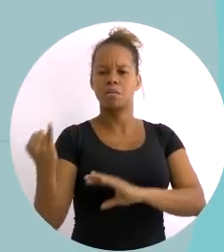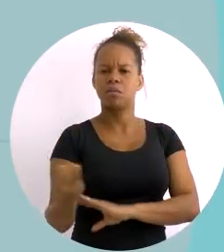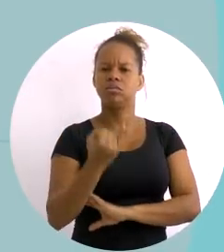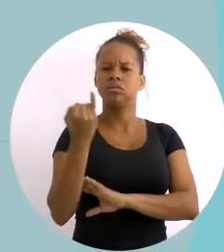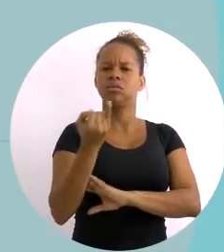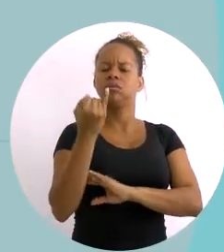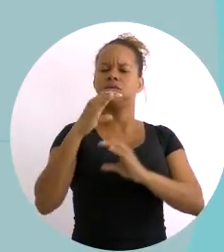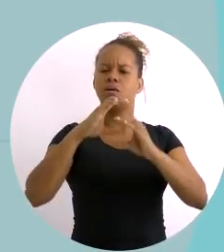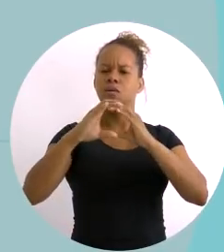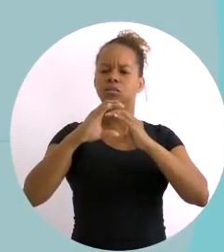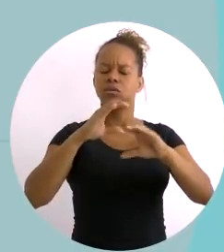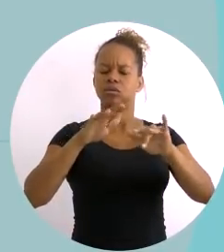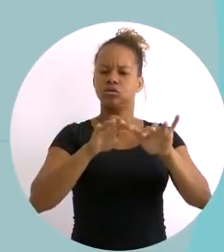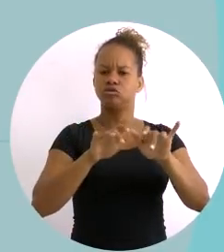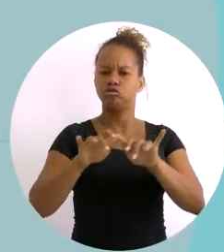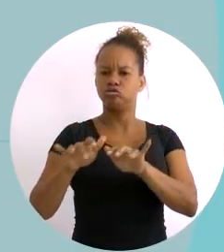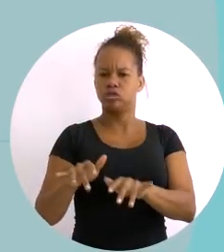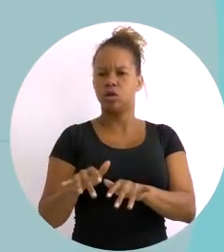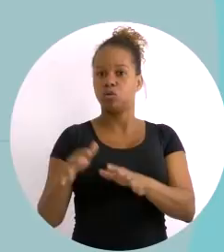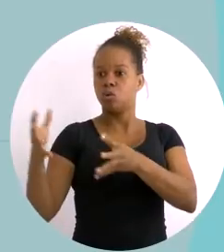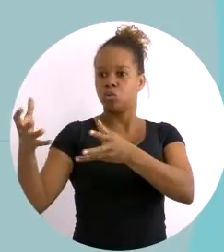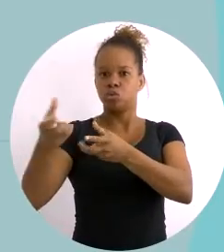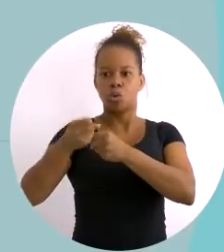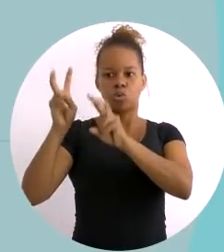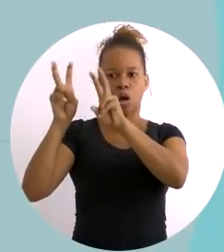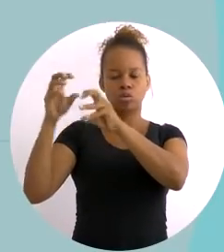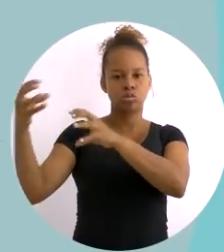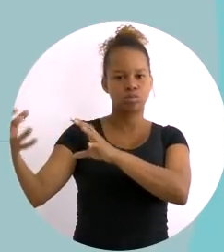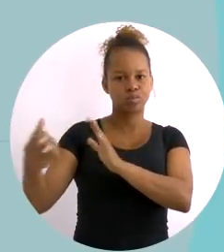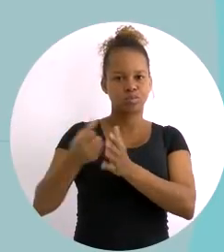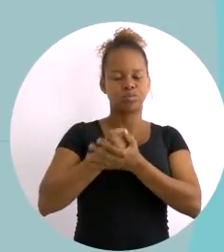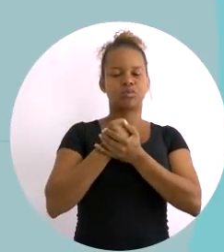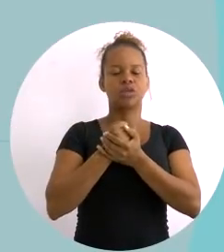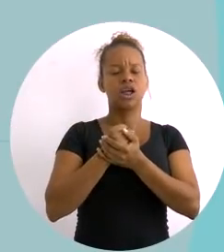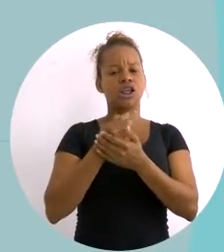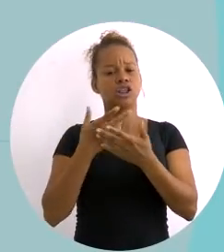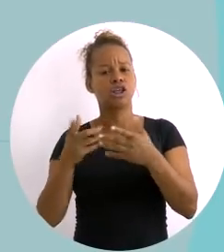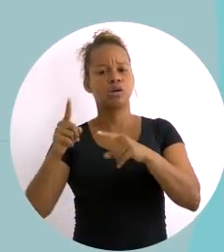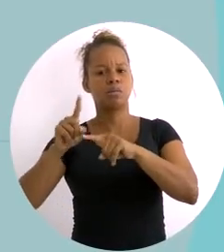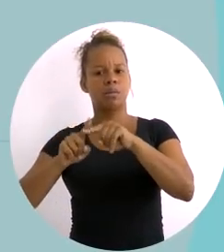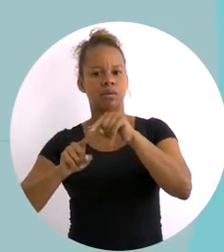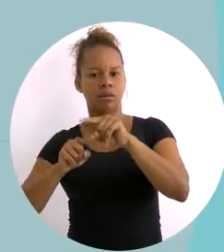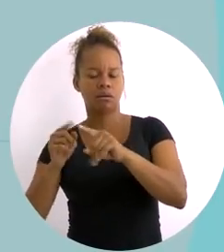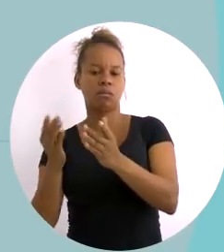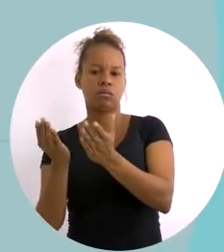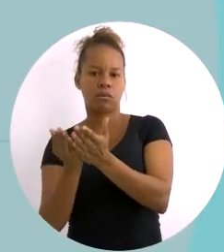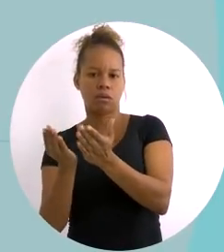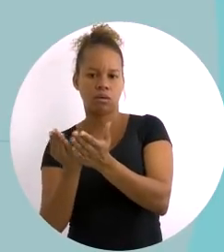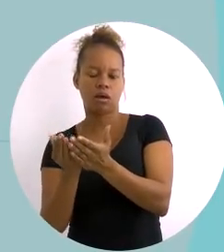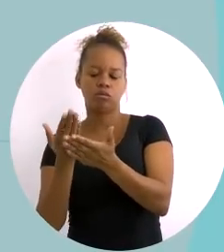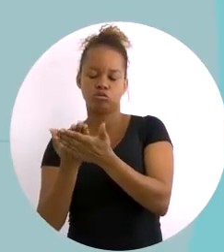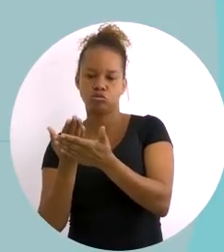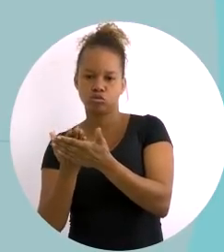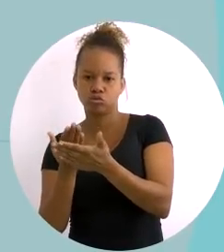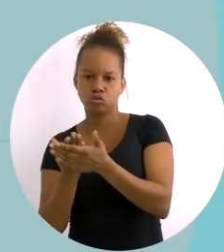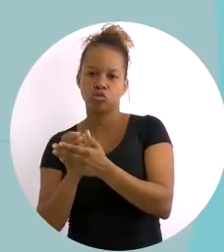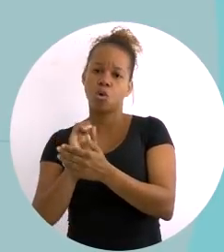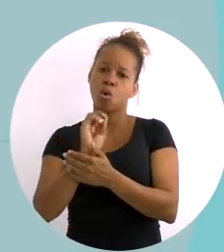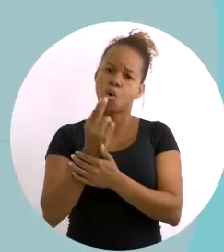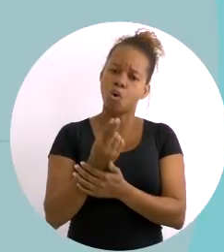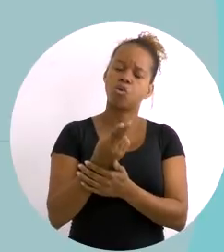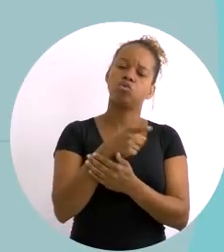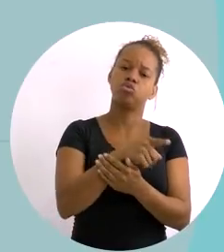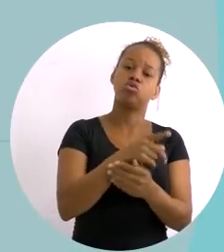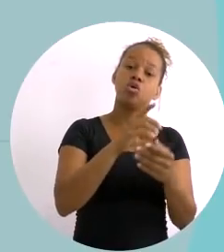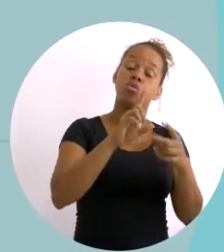comunicação digital. Então, toda a bagagem adquirida até agora, seja no material que está no seu caderno de estudos, seja no material